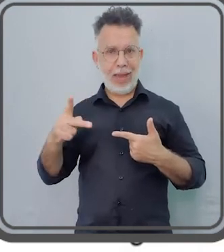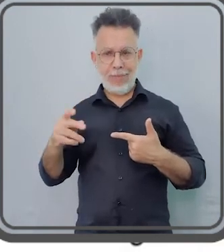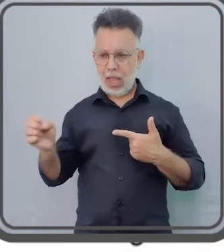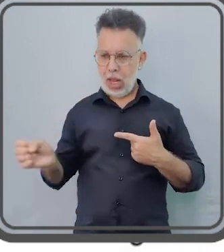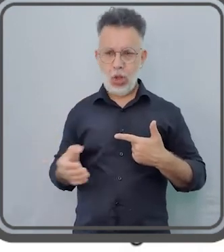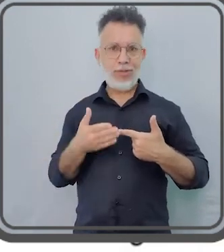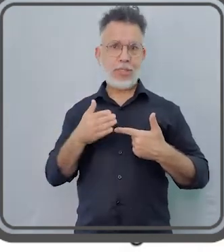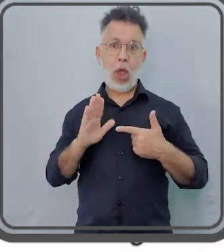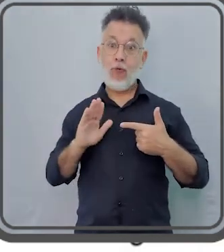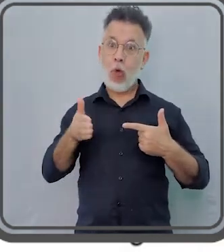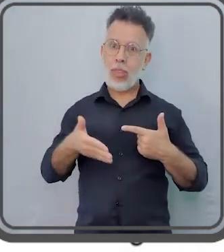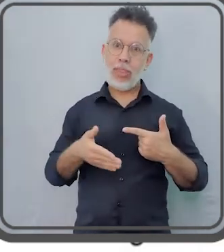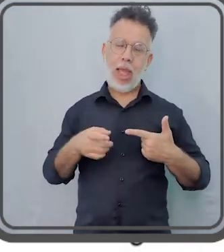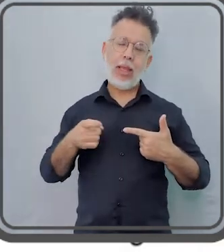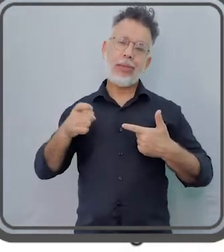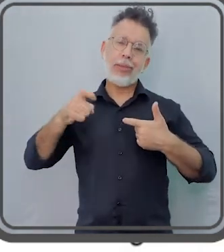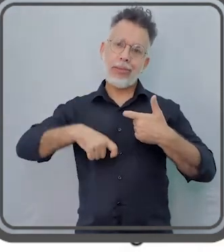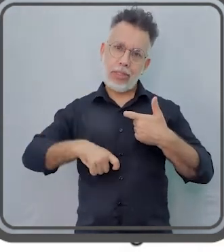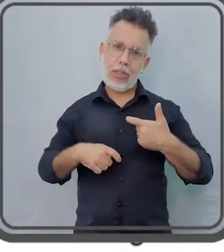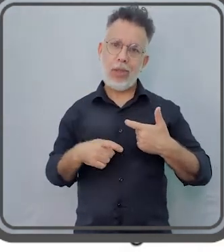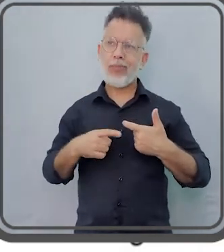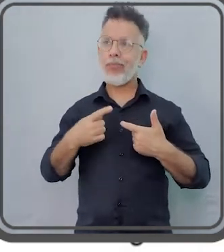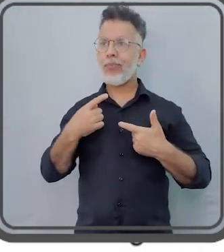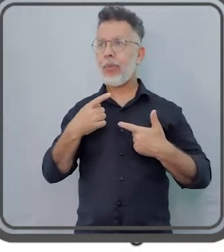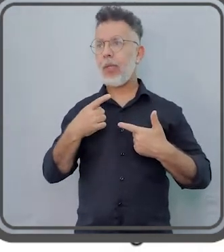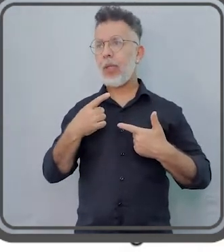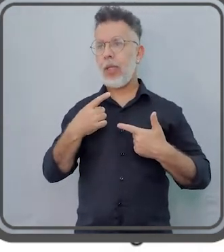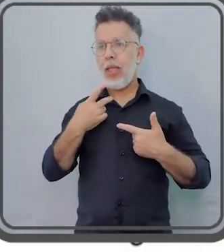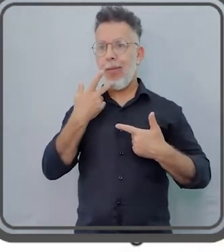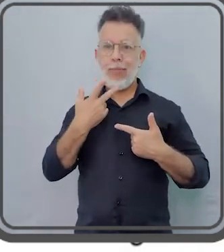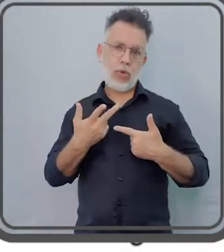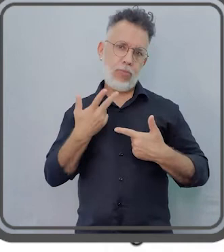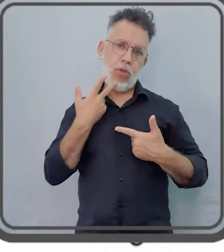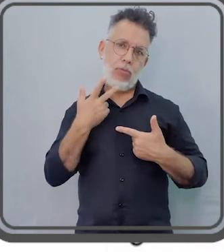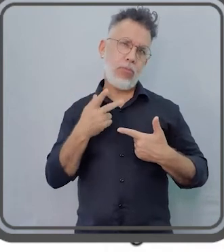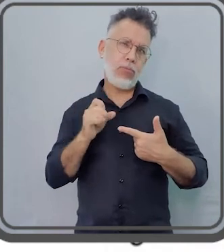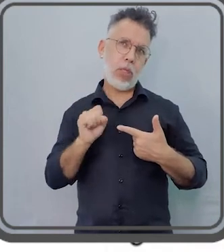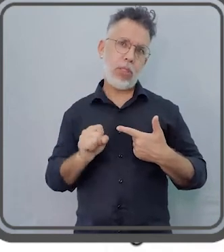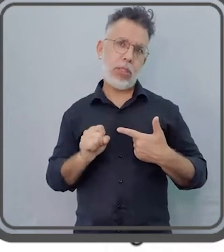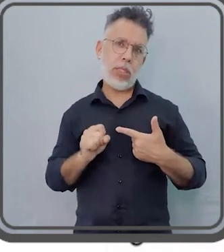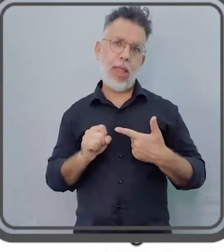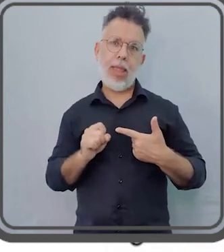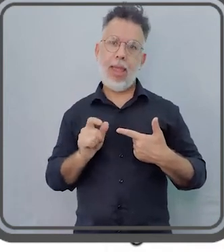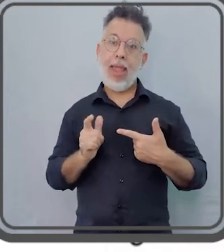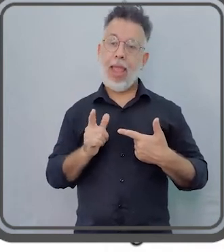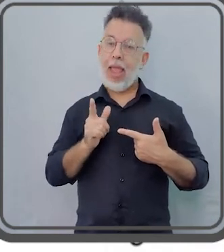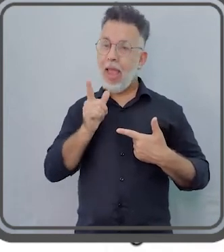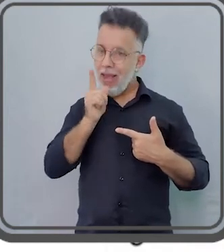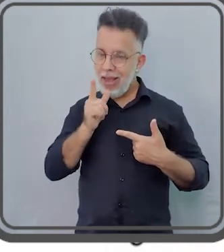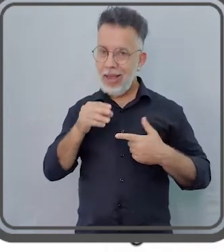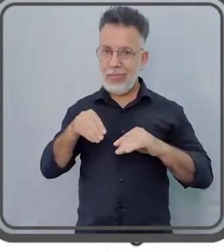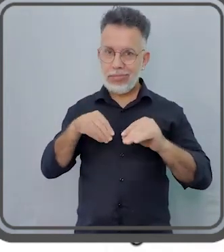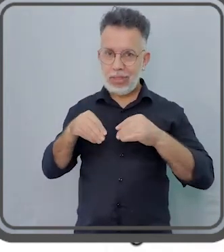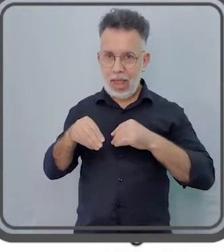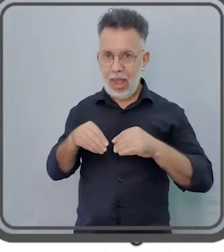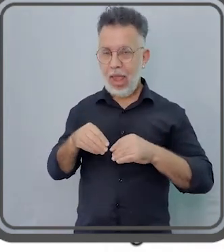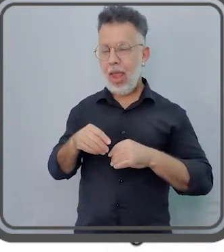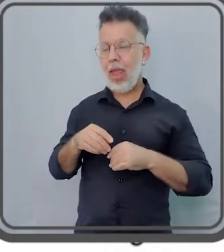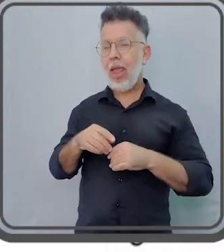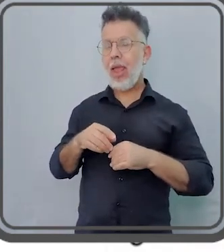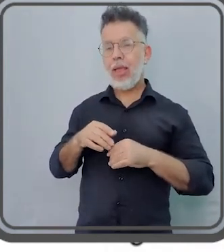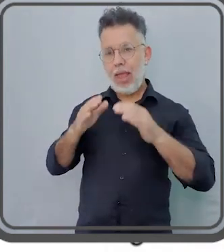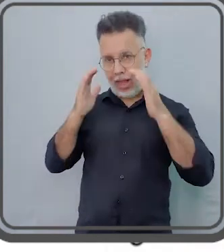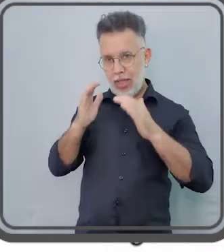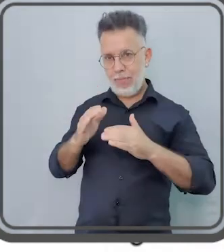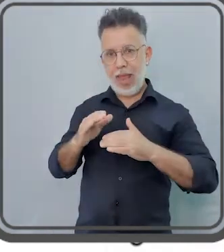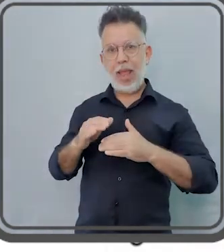pode, para aterrissar aqui o que a gente está falando, pode ser vibradores que respeitam a anatomia feminina, que é esse movimento muito forte